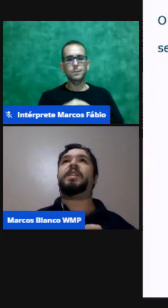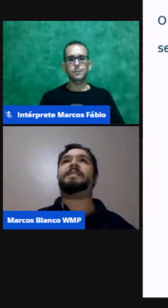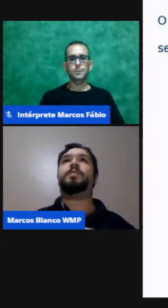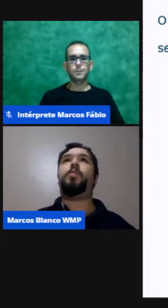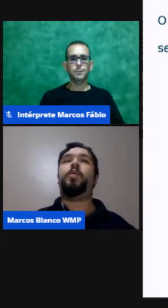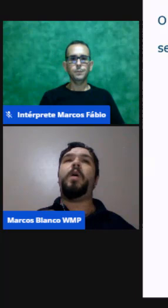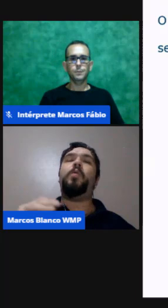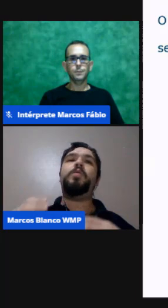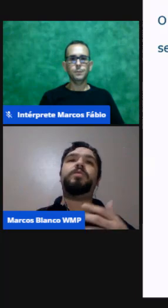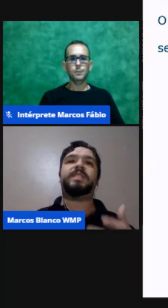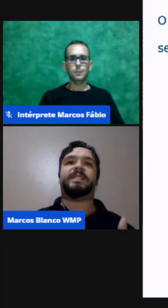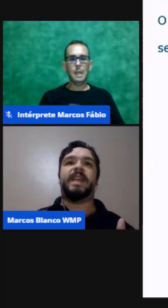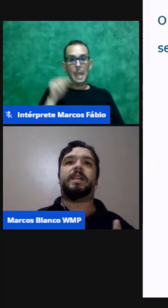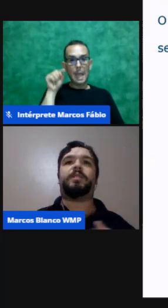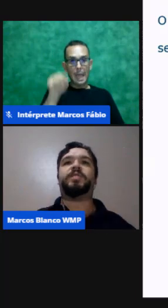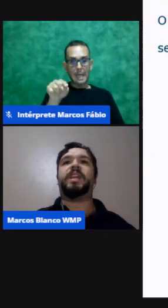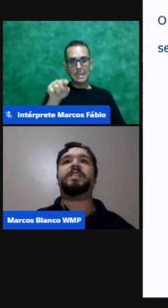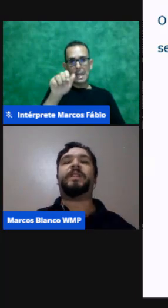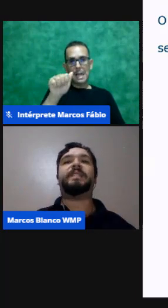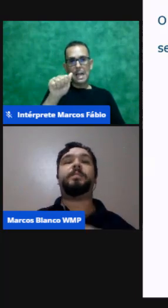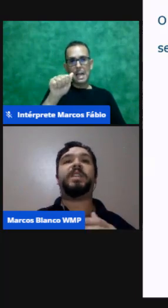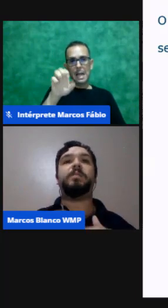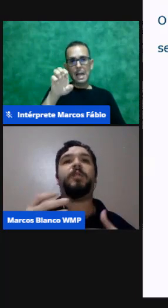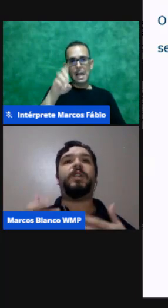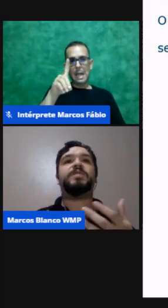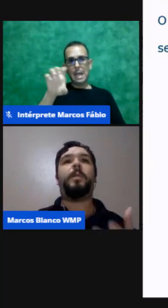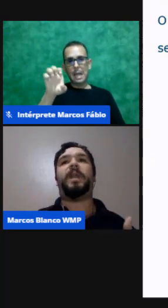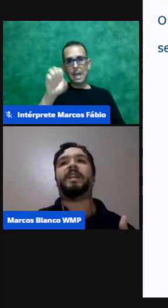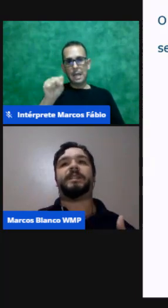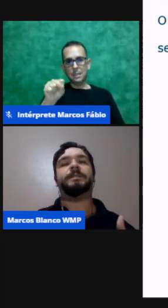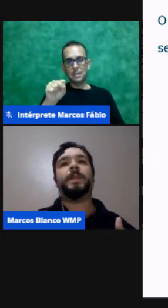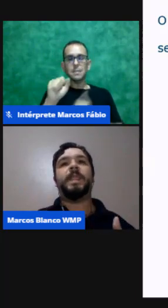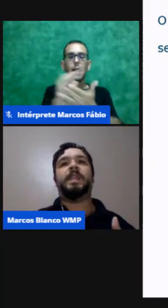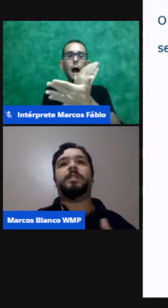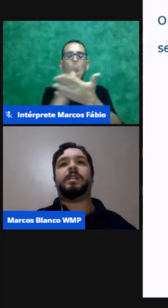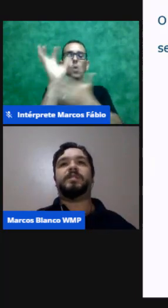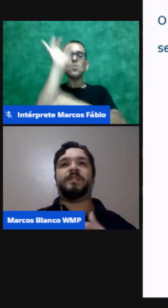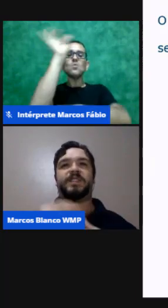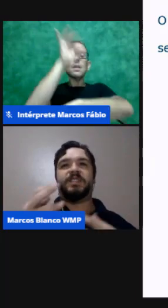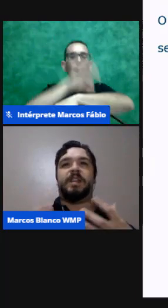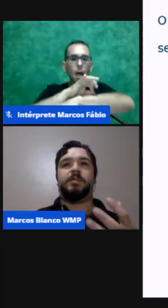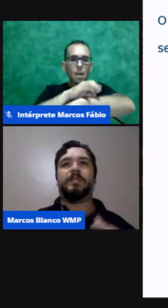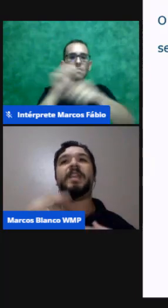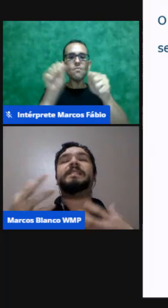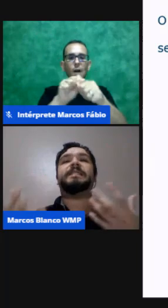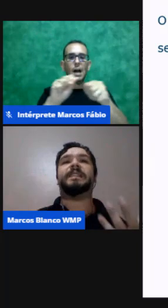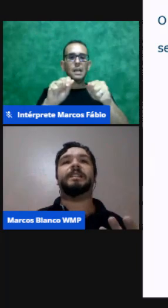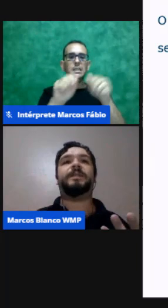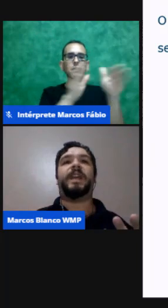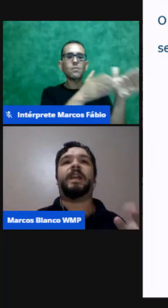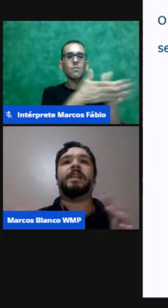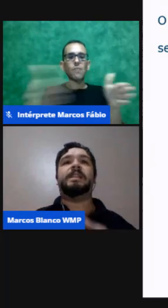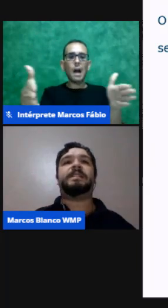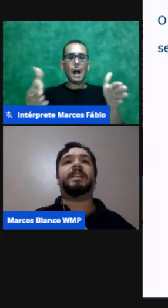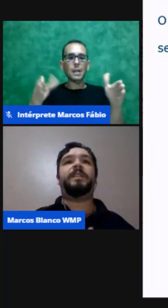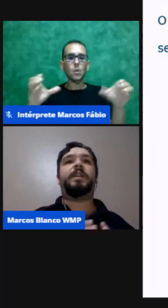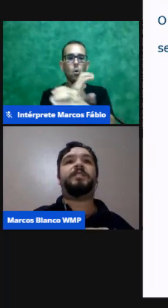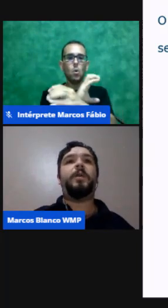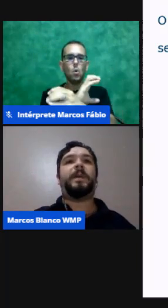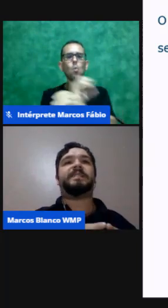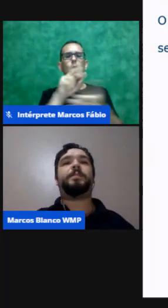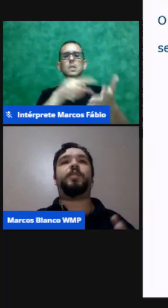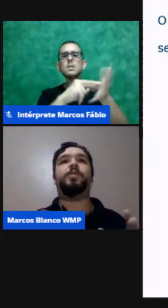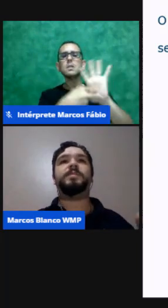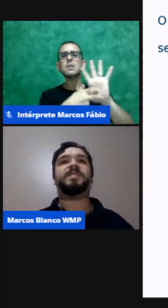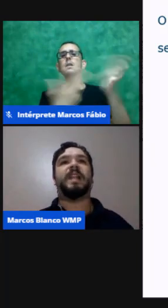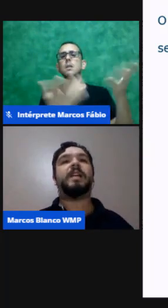O Aedes, assim como alguns insetos, eles fazem a metamorfose completa. Não sei se vocês lembram, o que isso significa? Significa